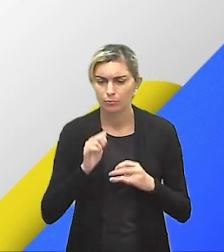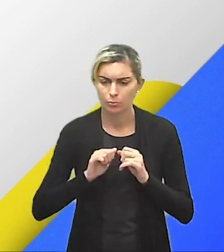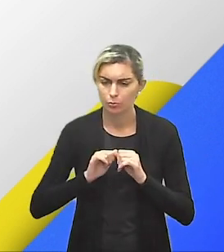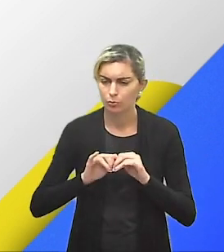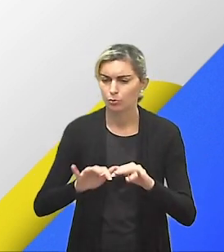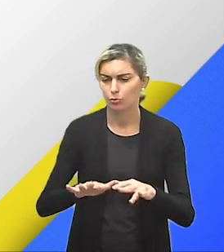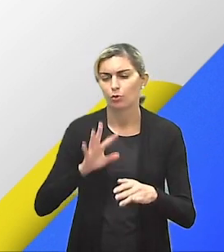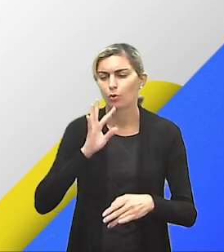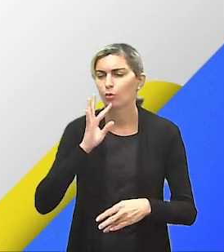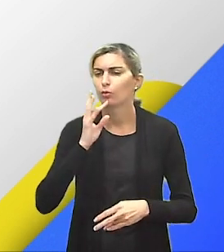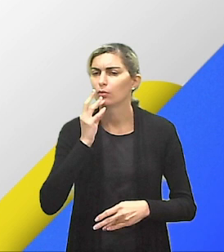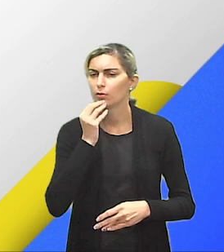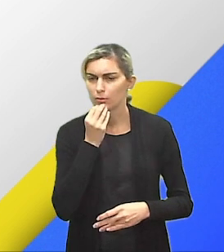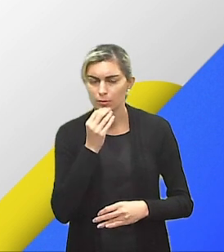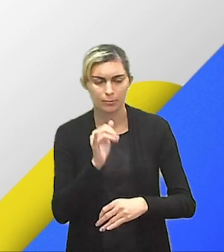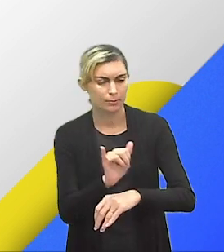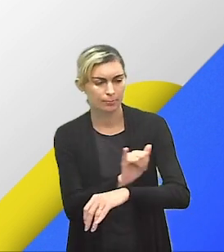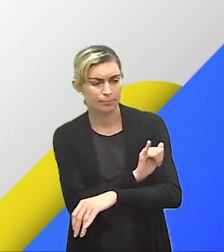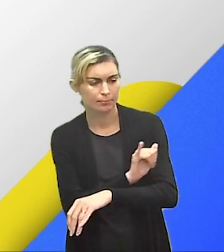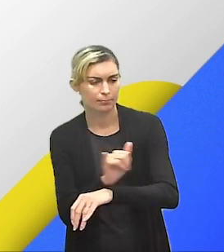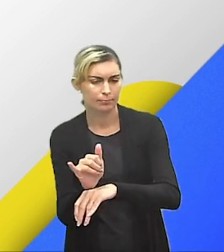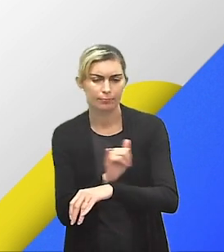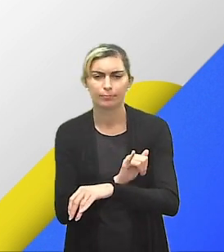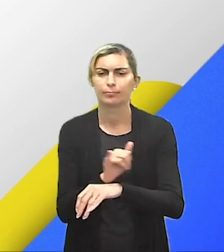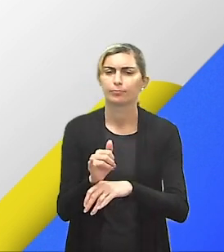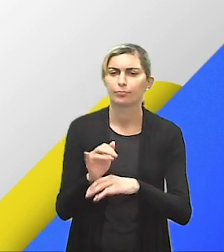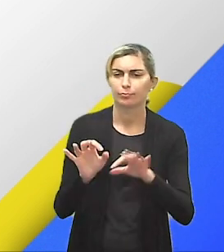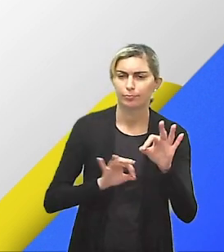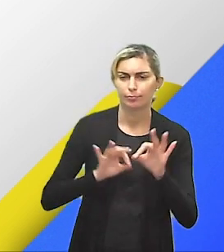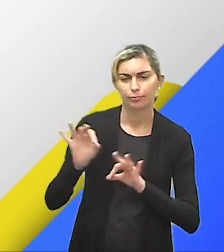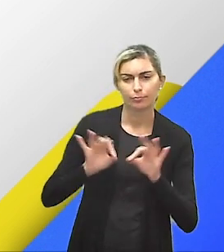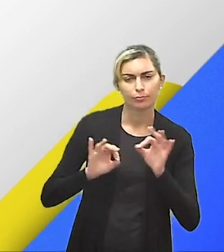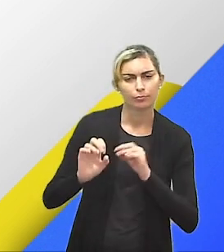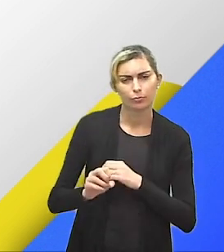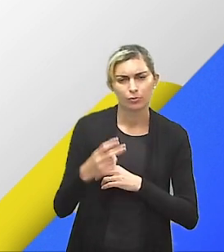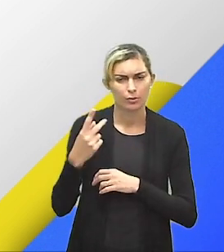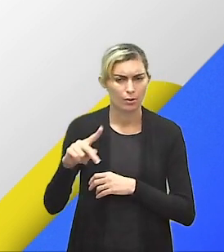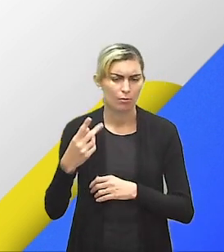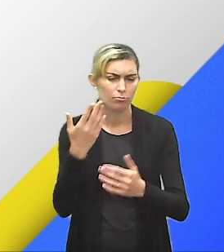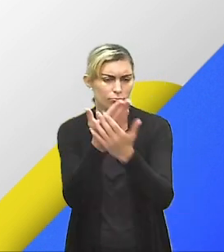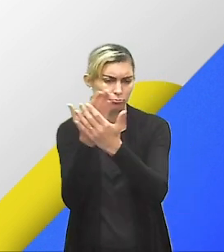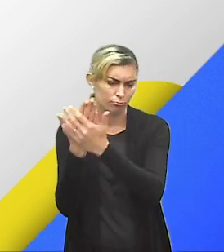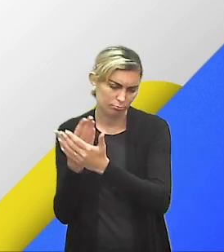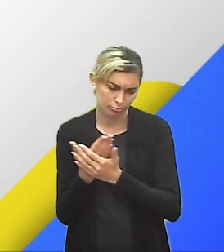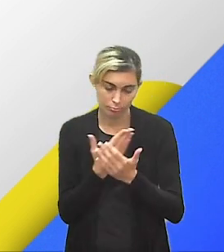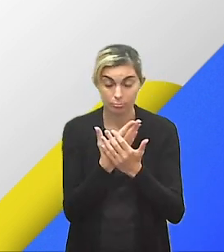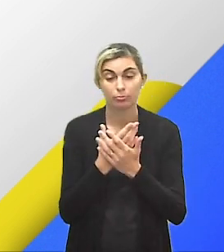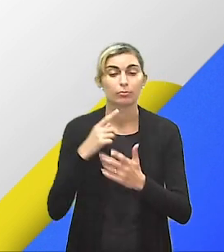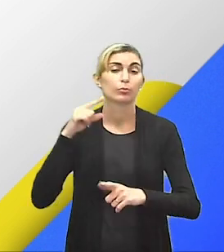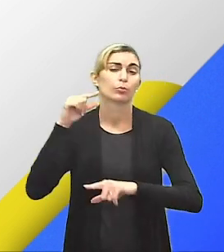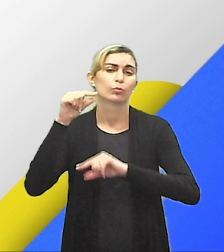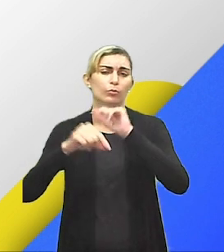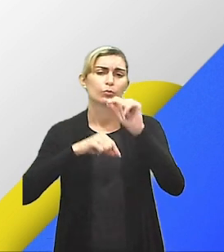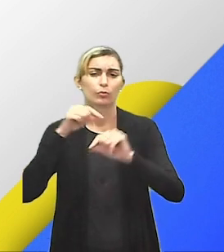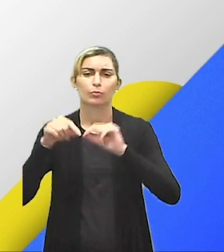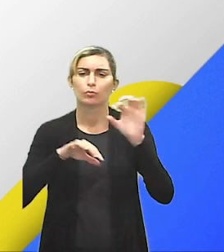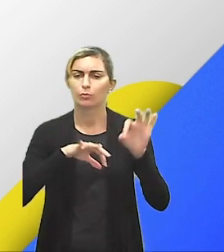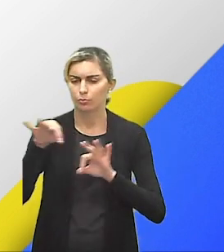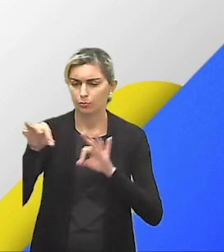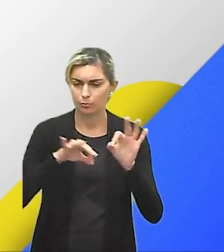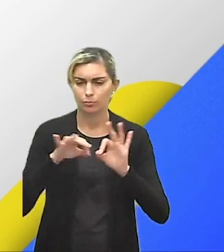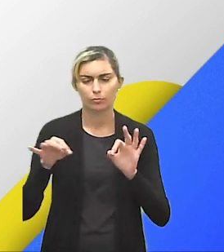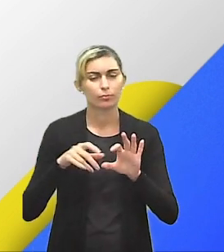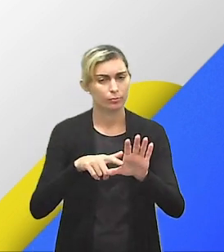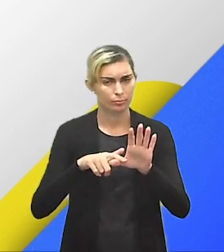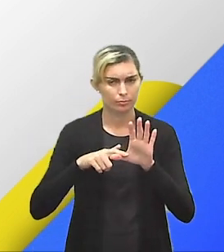potenciação dos conhecimentos estratégicos na vida de uma organização. Ou seja, ela estuda o que é que aquela organização já